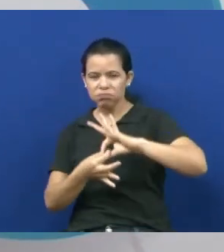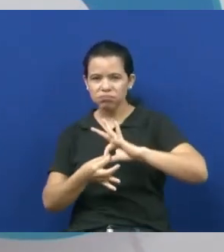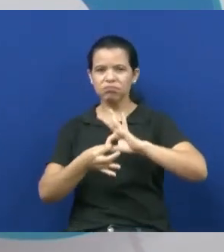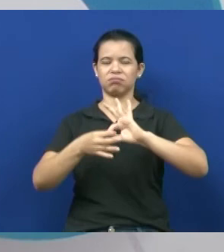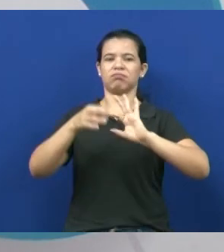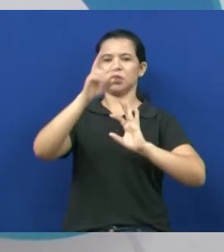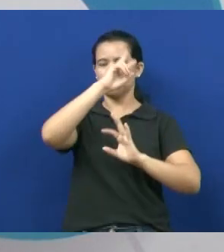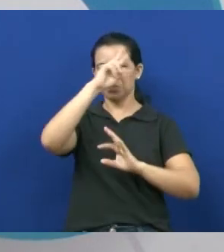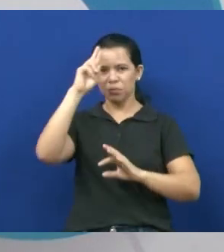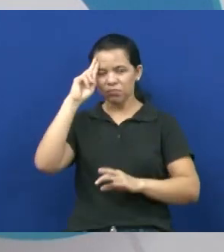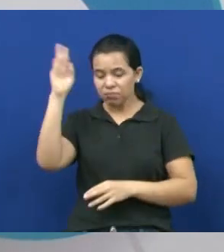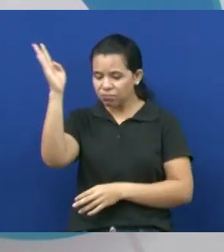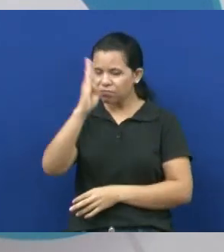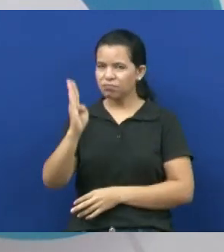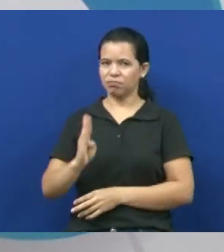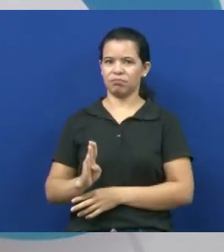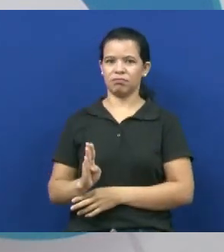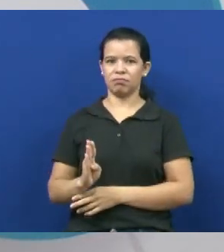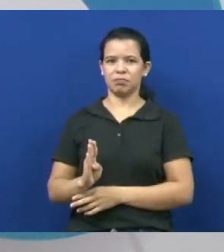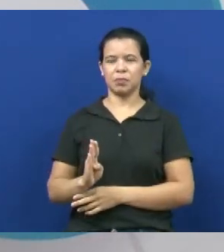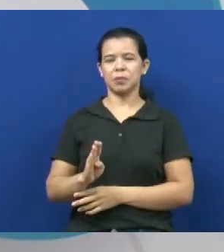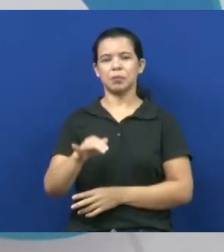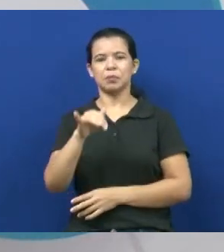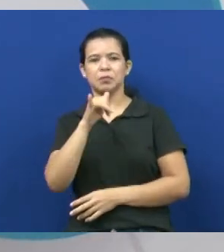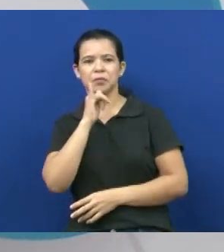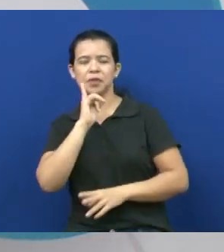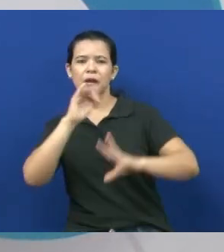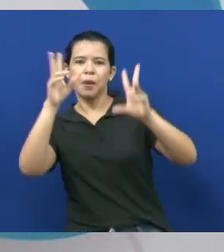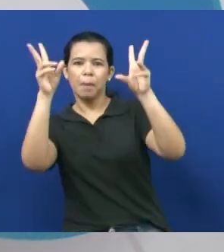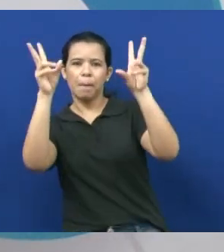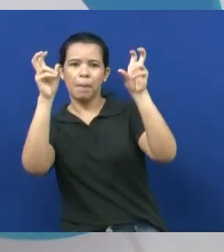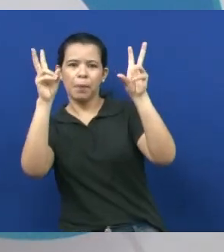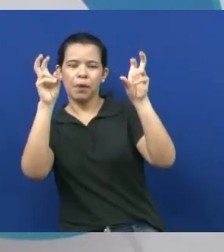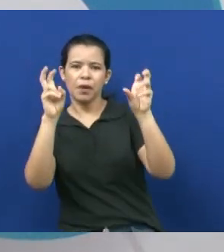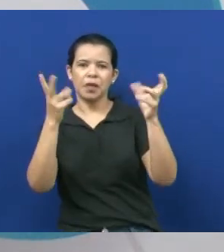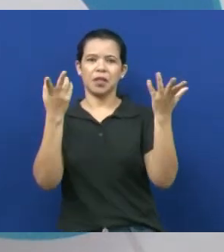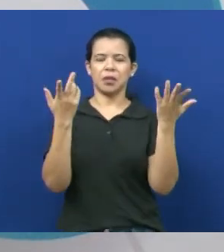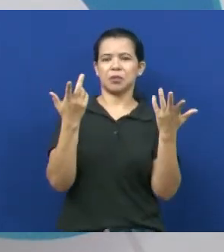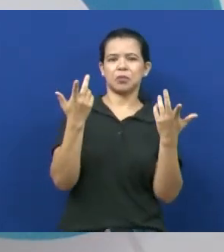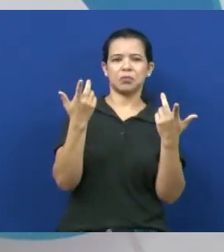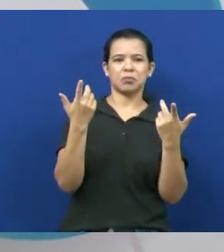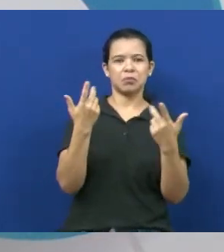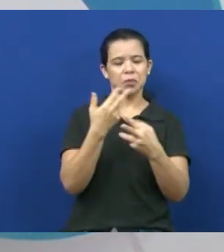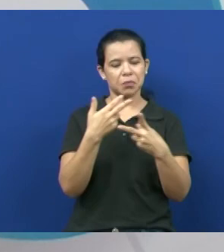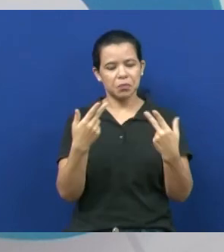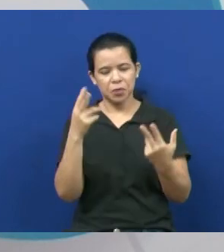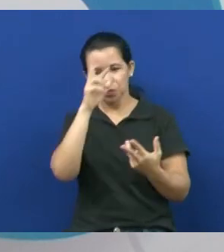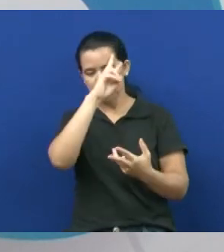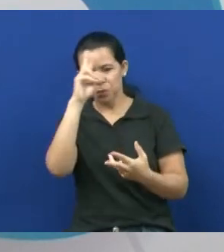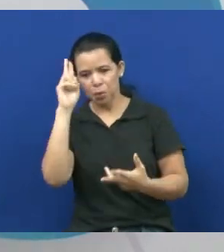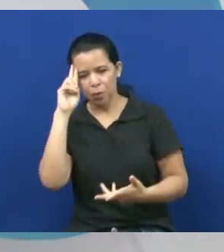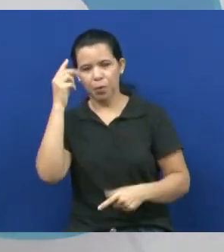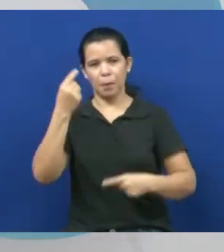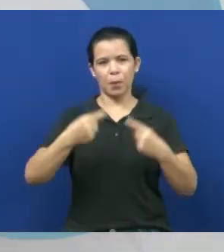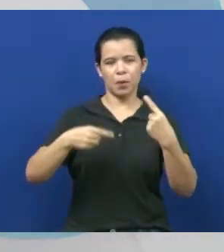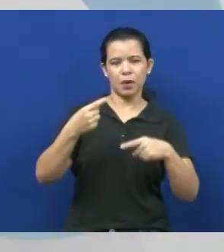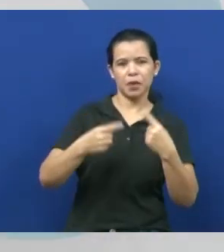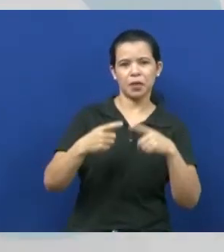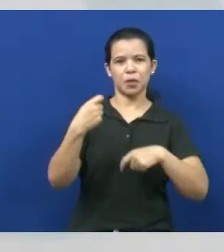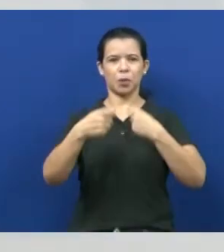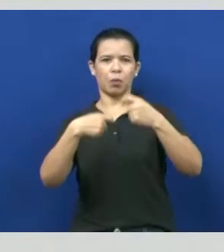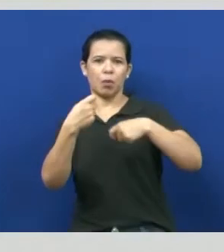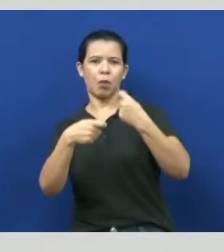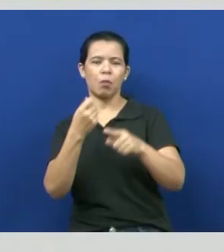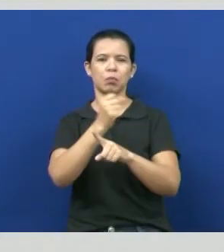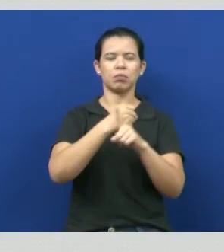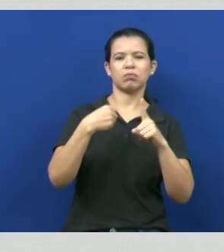Brasil estava passando. Quando a gente fala que as temáticas envolviam fatos históricos, que é político, econômico e social, não teria